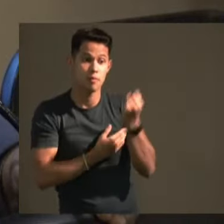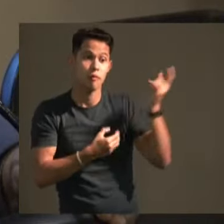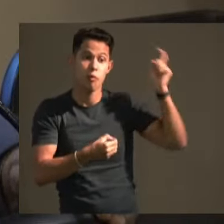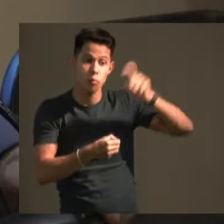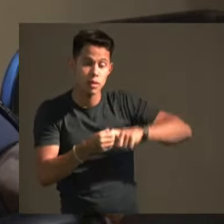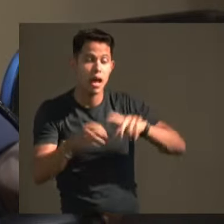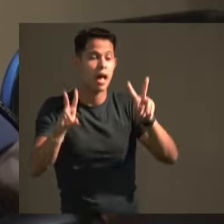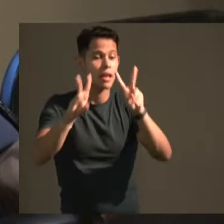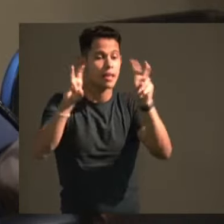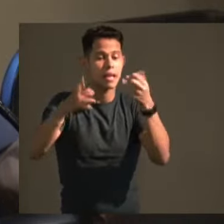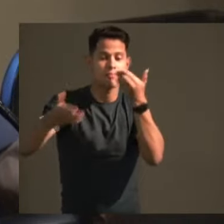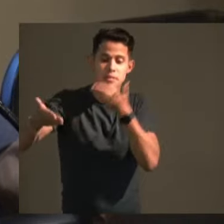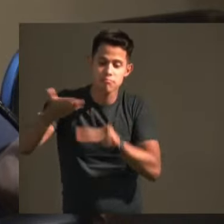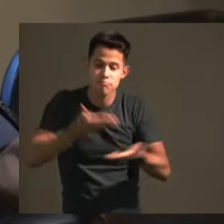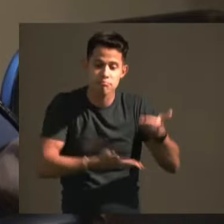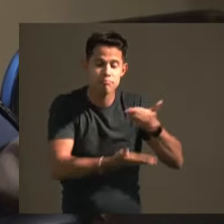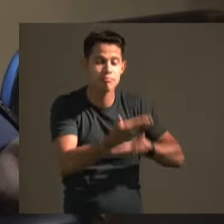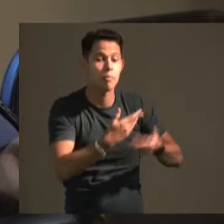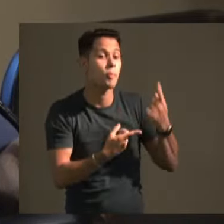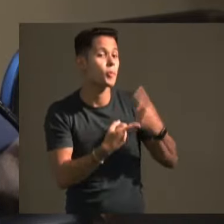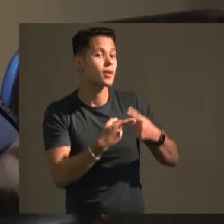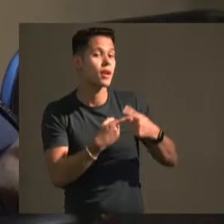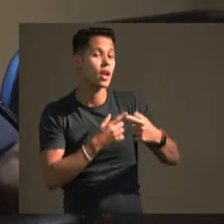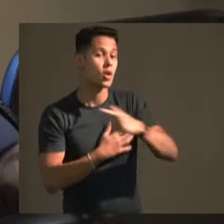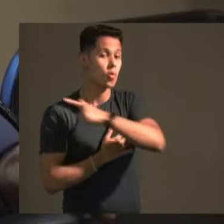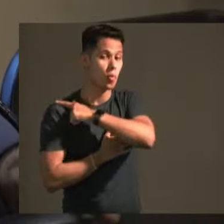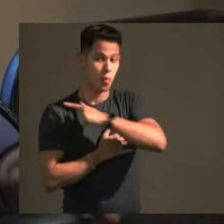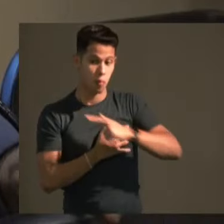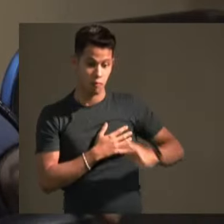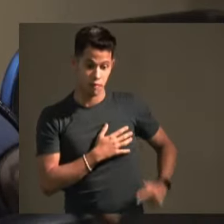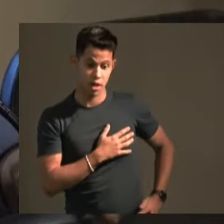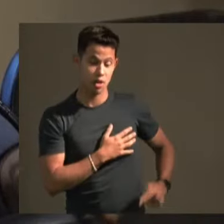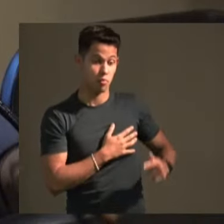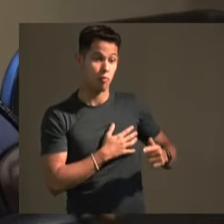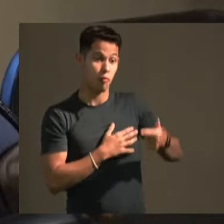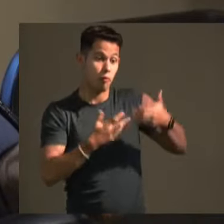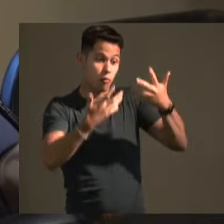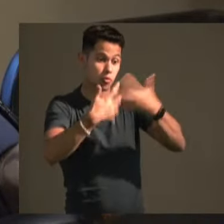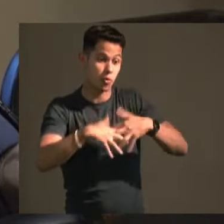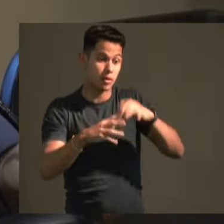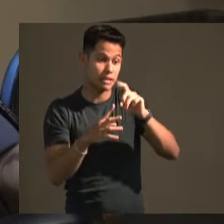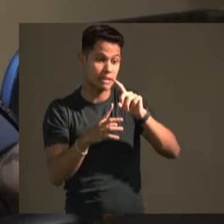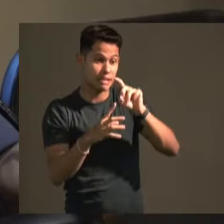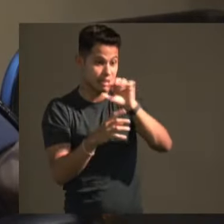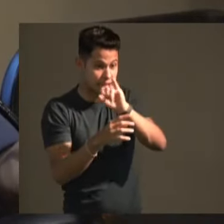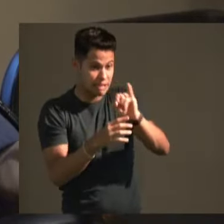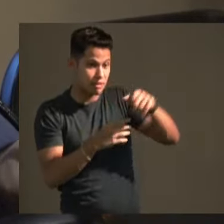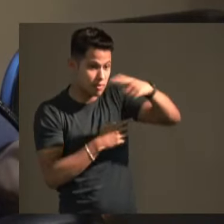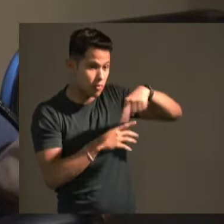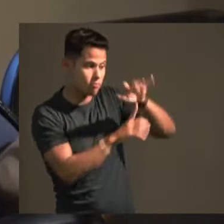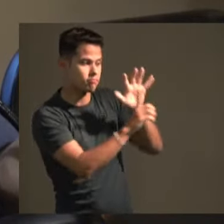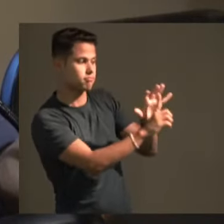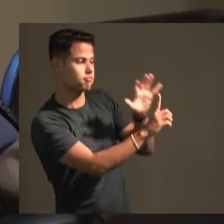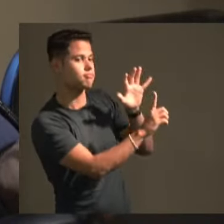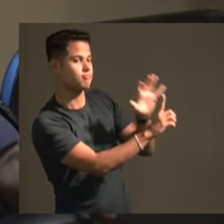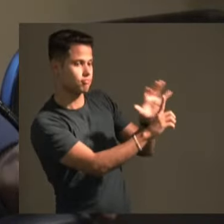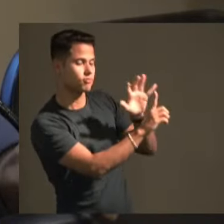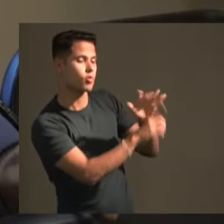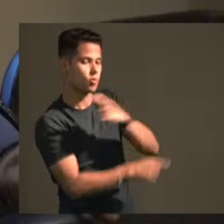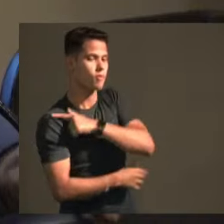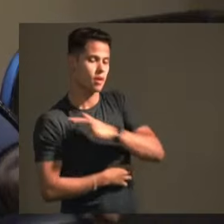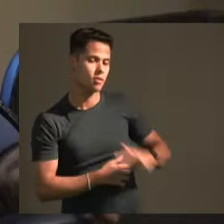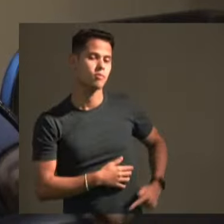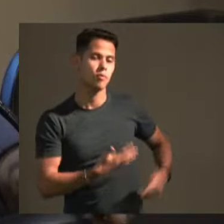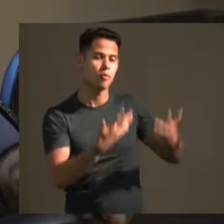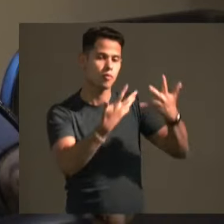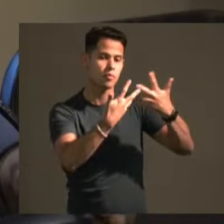fazendo pressão, porque o governo é feito feijão, só vai mesmo na pressão, tá certo? Então, tem que pressionar o governo, está correto,